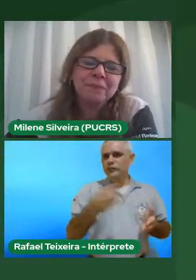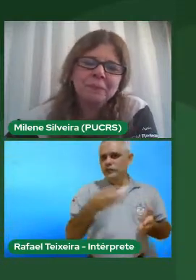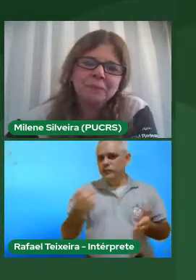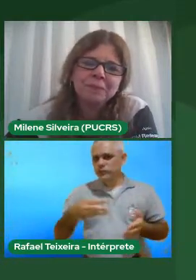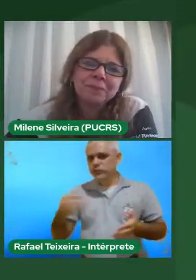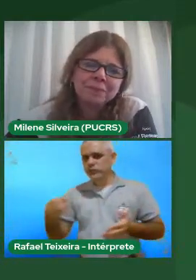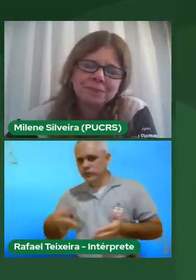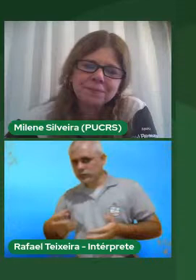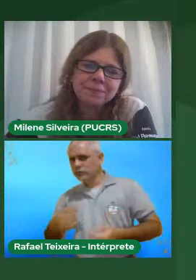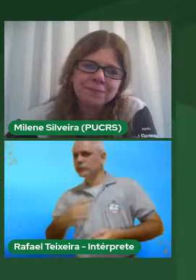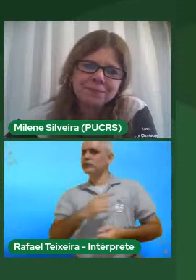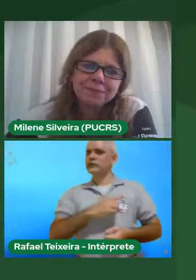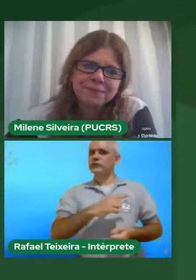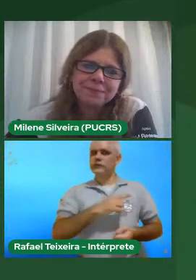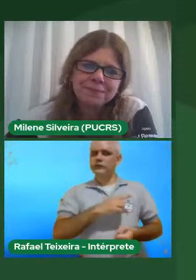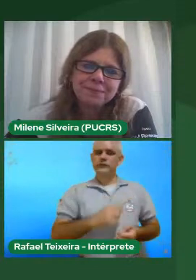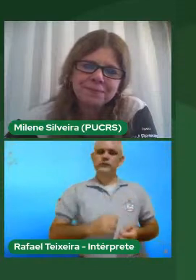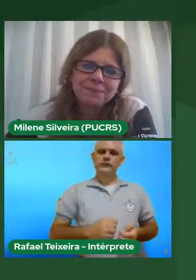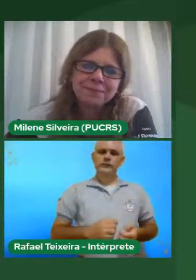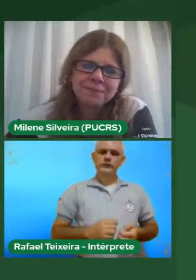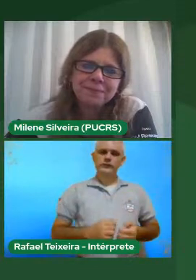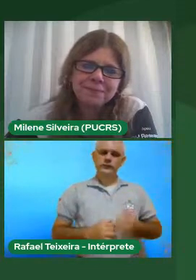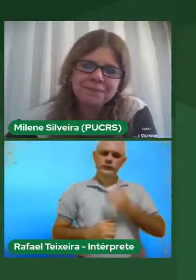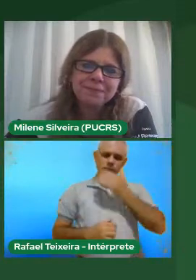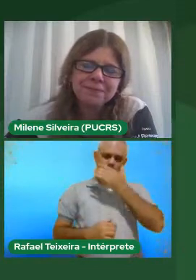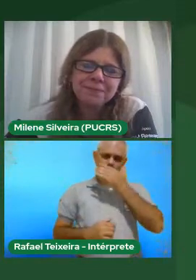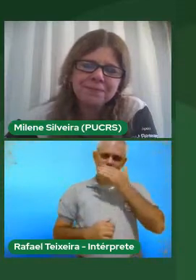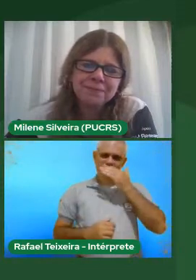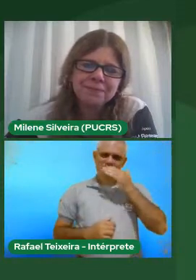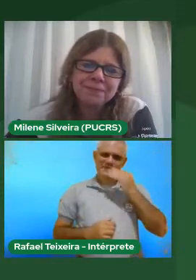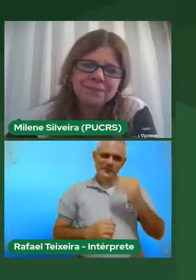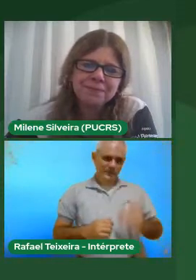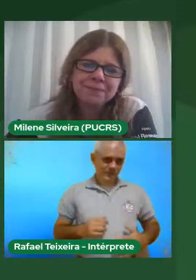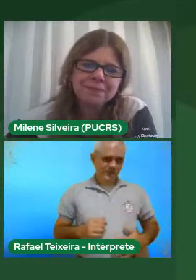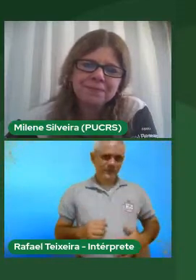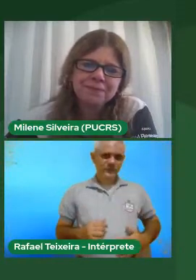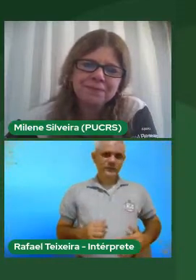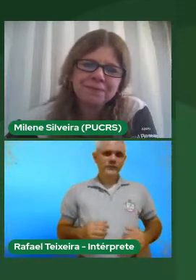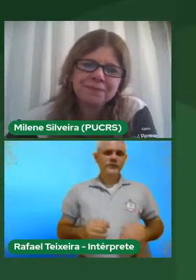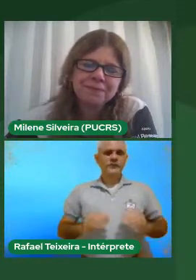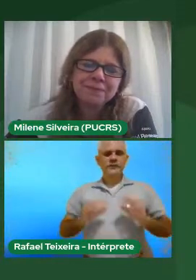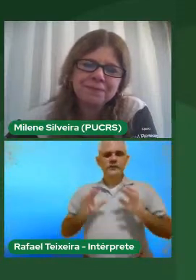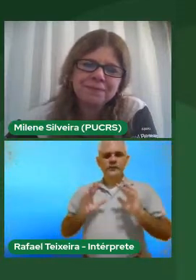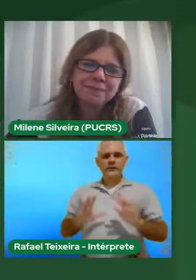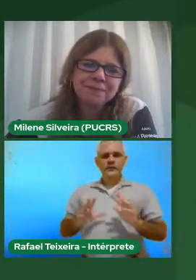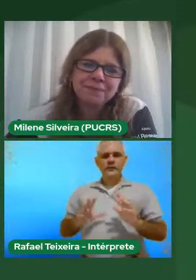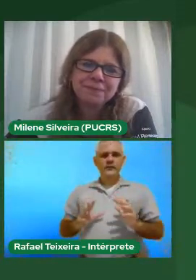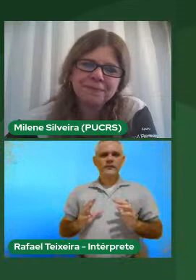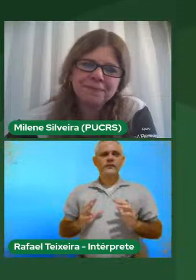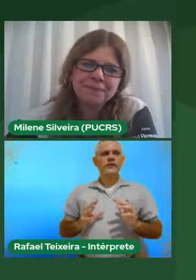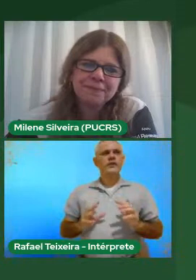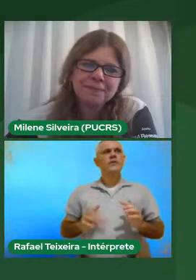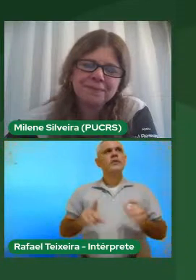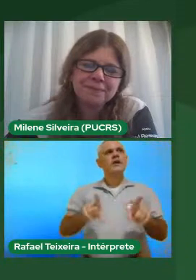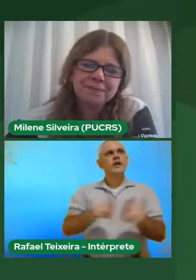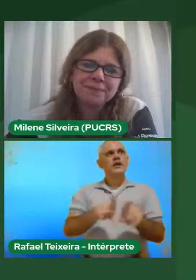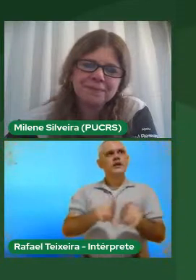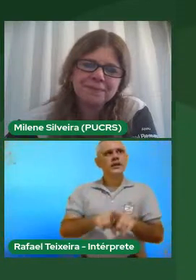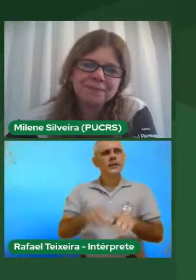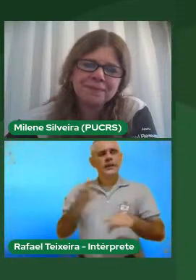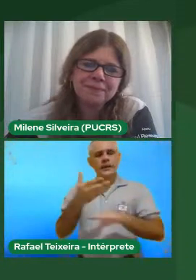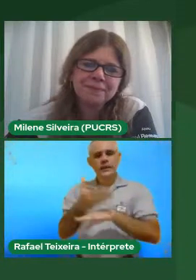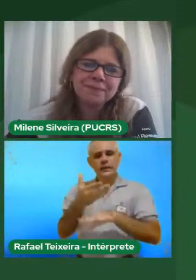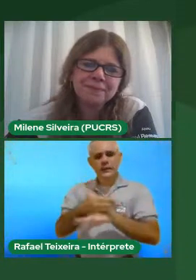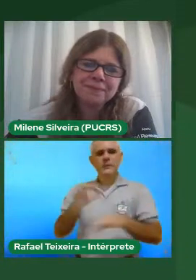país. Mas também participando das discussões importantes sobre o futuro da nossa comunidade, né, dentro da